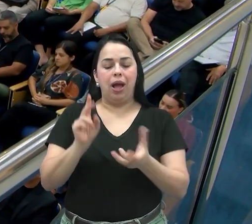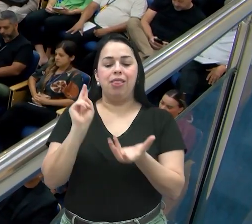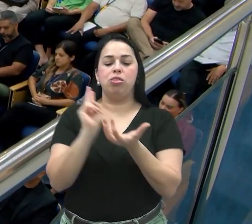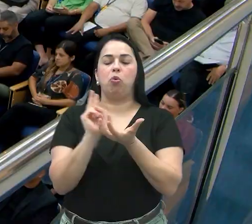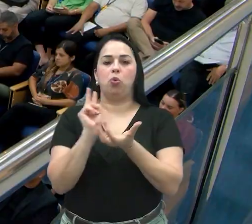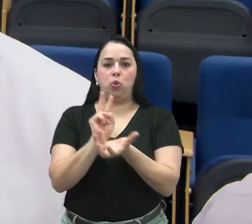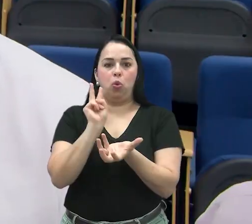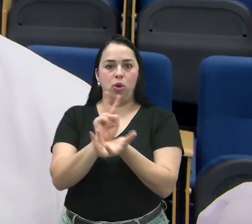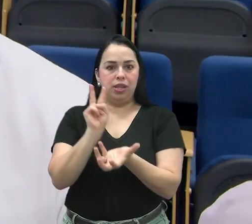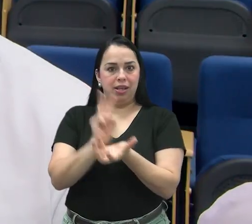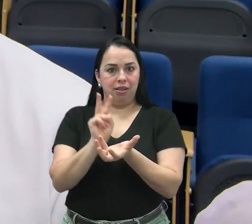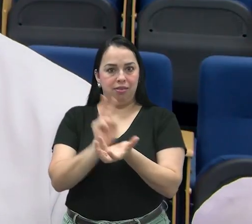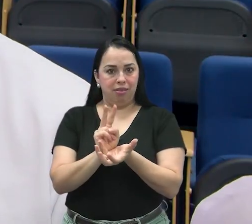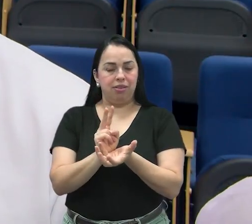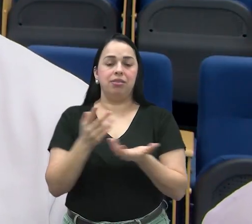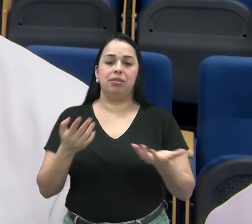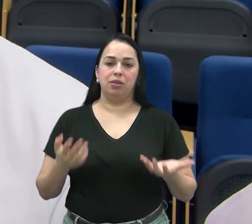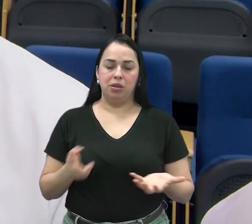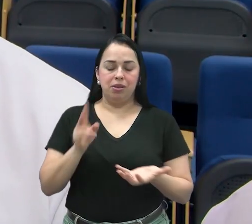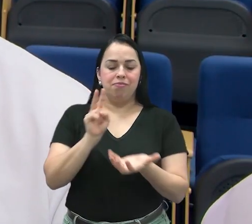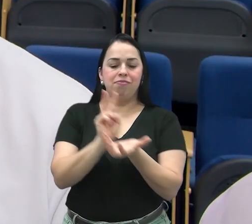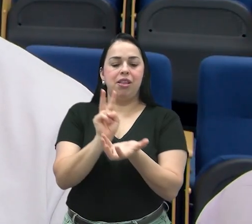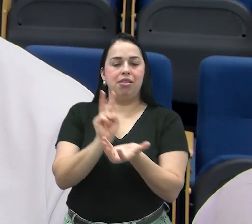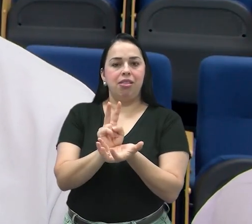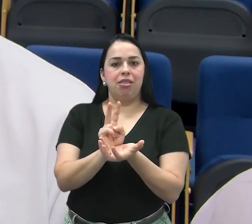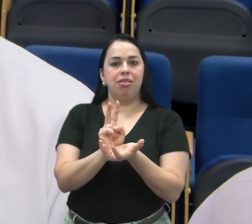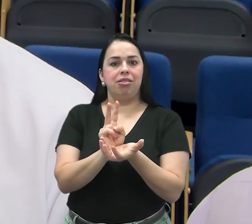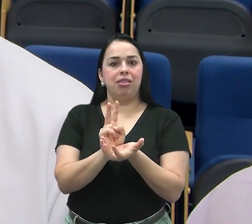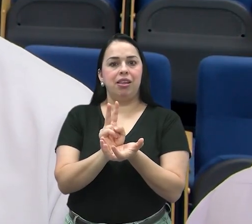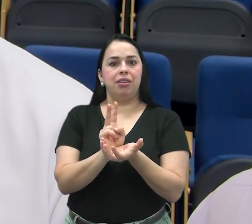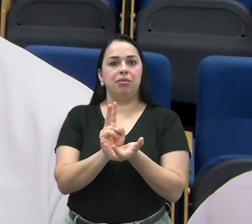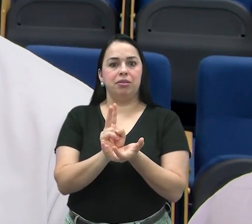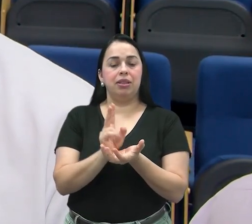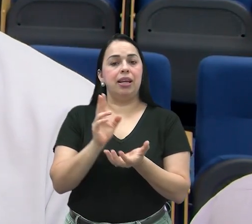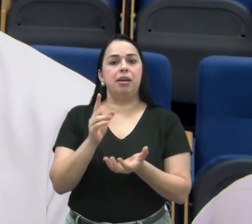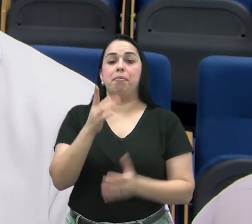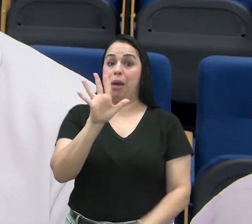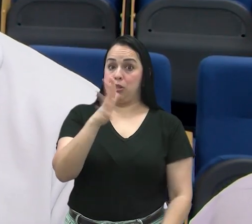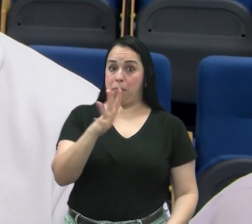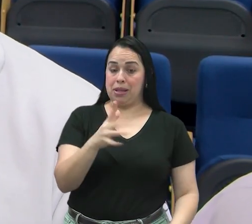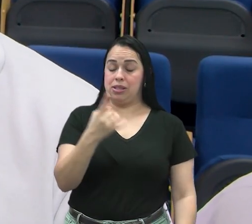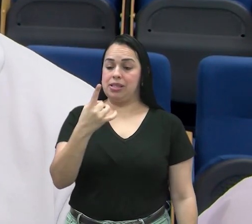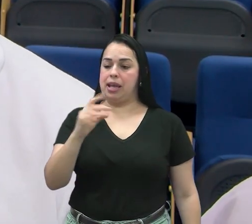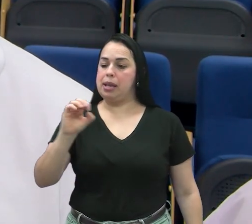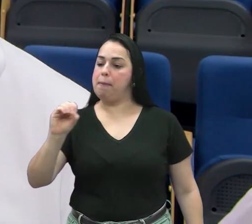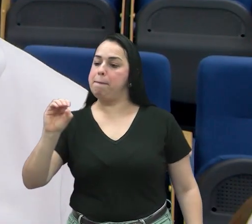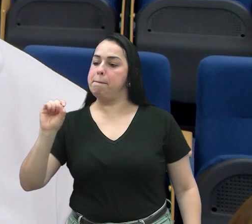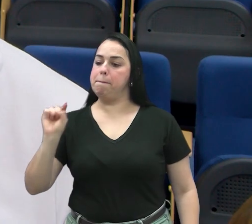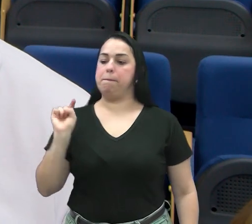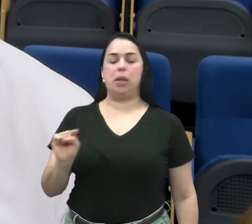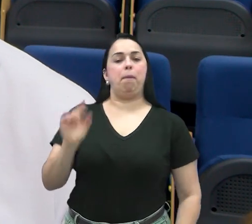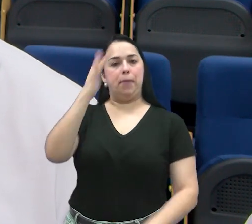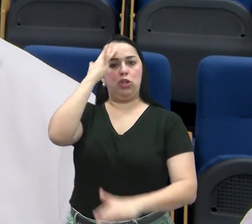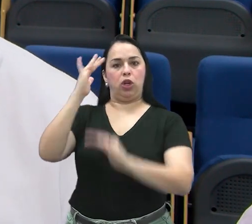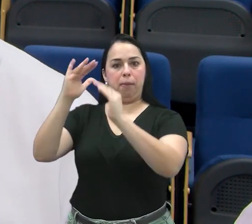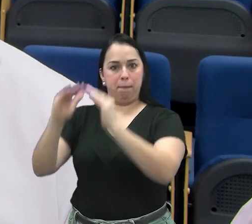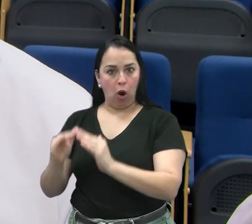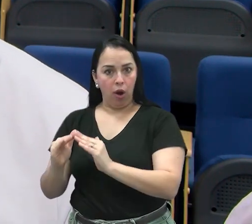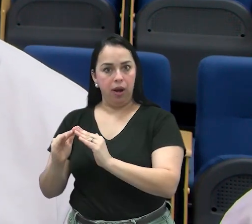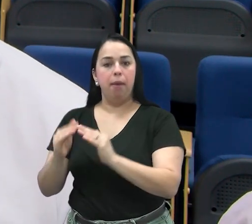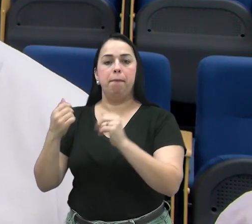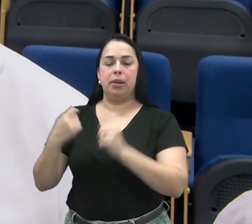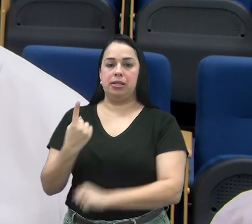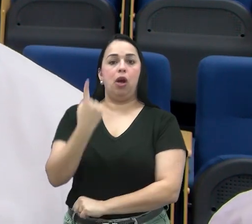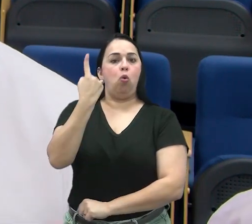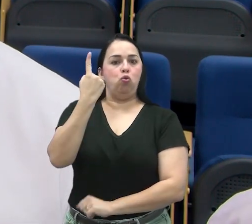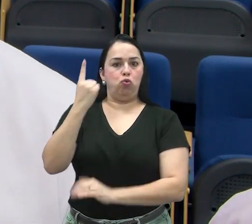Conselho Tutelar. O Conselho Nacional dos Direitos da Criança e do Adolescente, ele estabelece que a cada 100 mil habitantes precisa ter um conselho tutelar. Então, se São